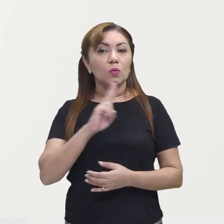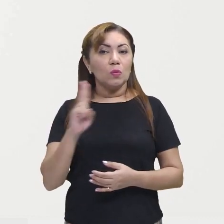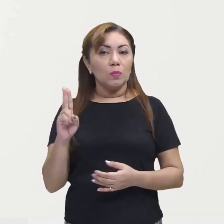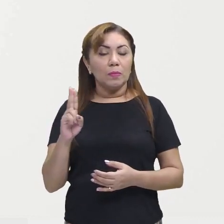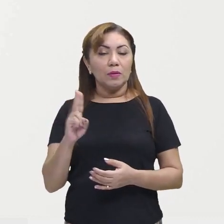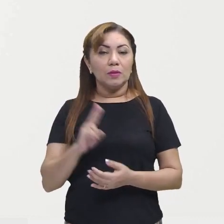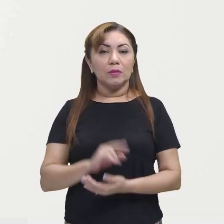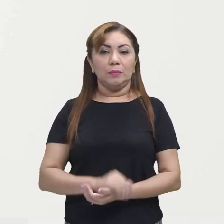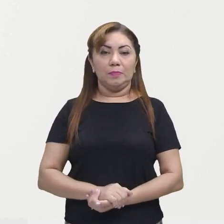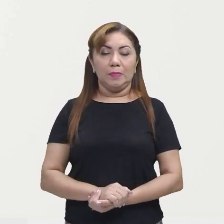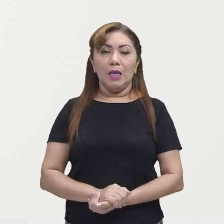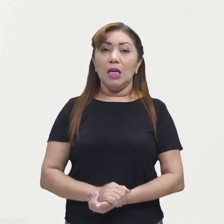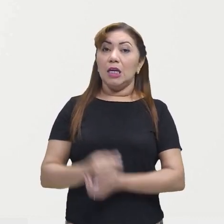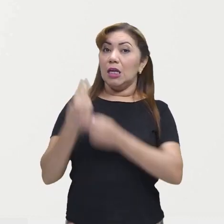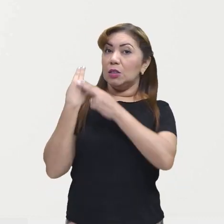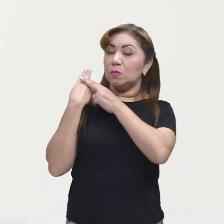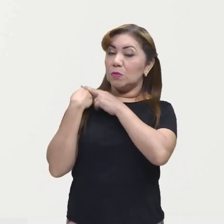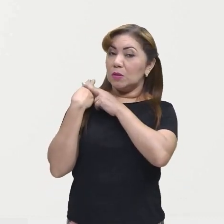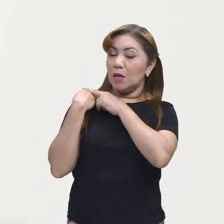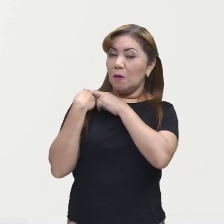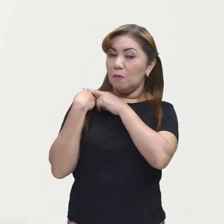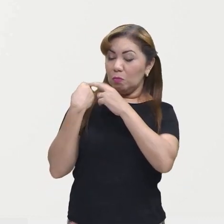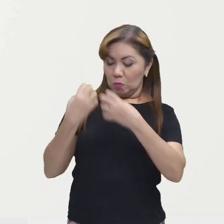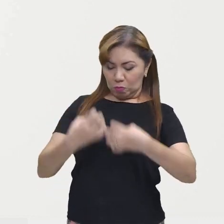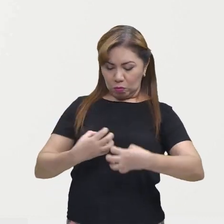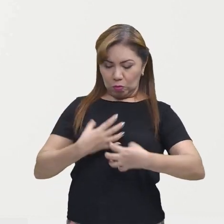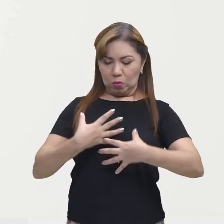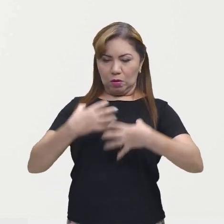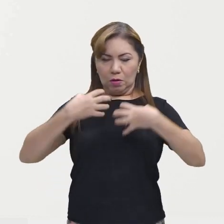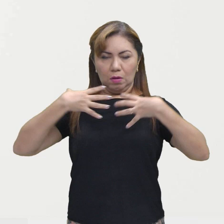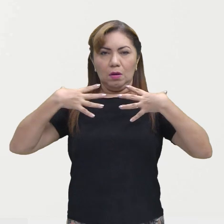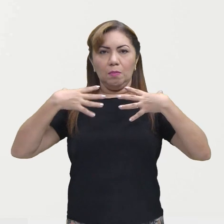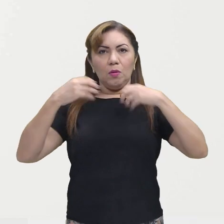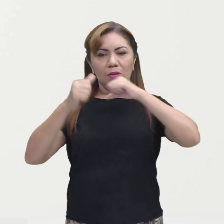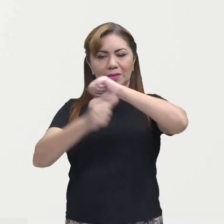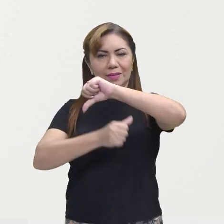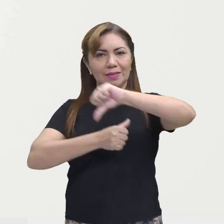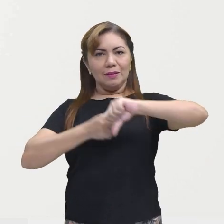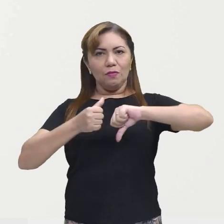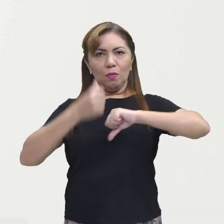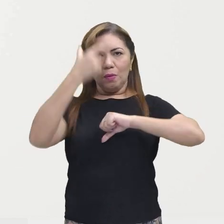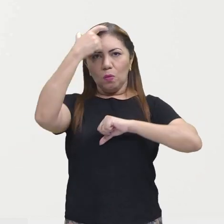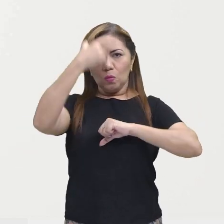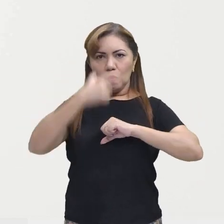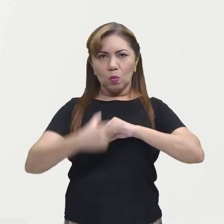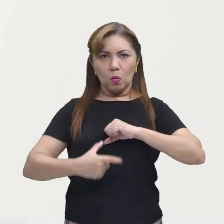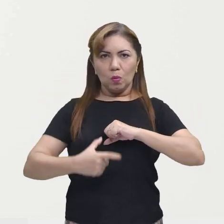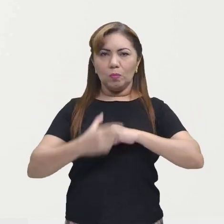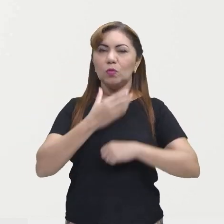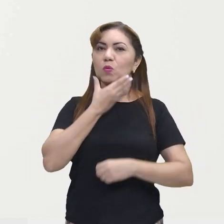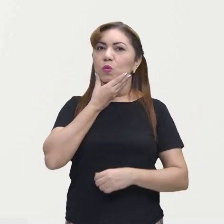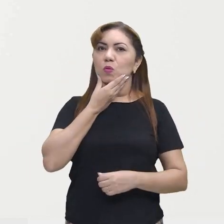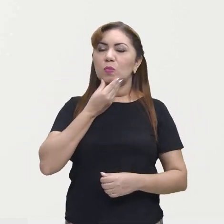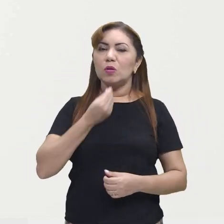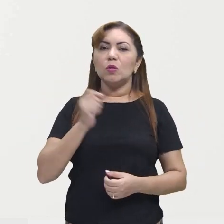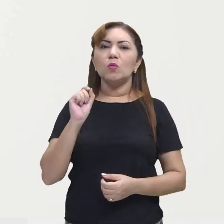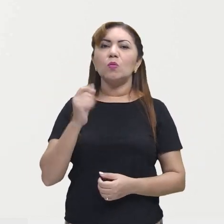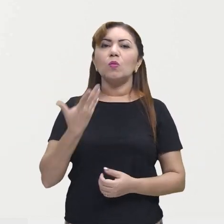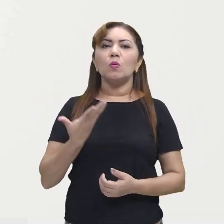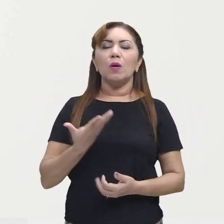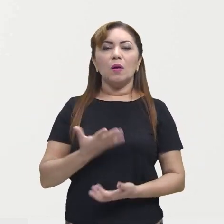é responsável, um dos responsáveis por essa transformação aí? Vamos ver?